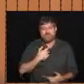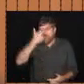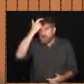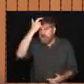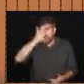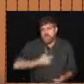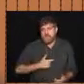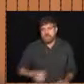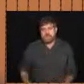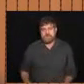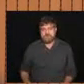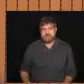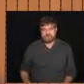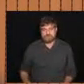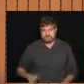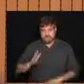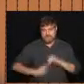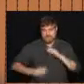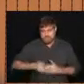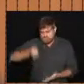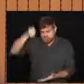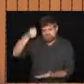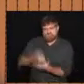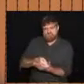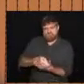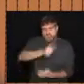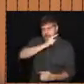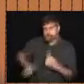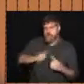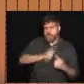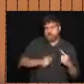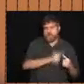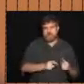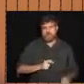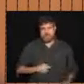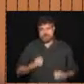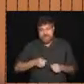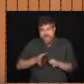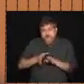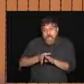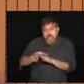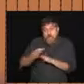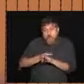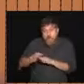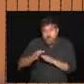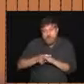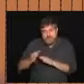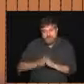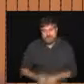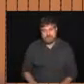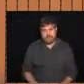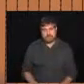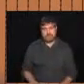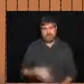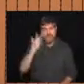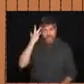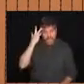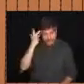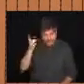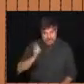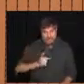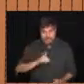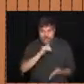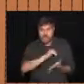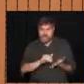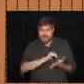fazer qualquer determinação sem antes fazer uma recomendação. Amanhã o secretário Vanderlei de Almeida